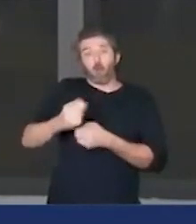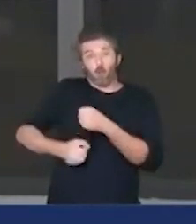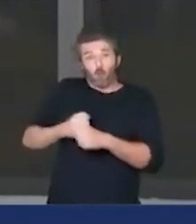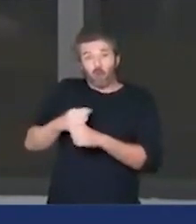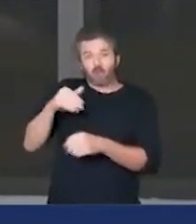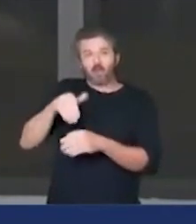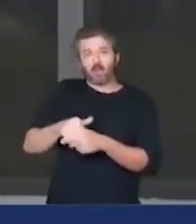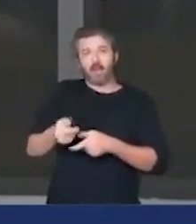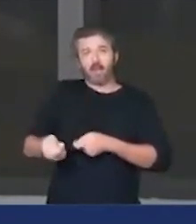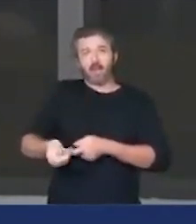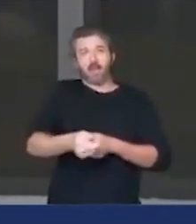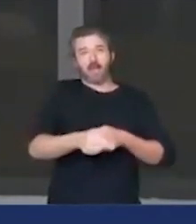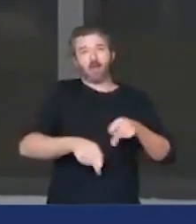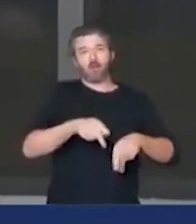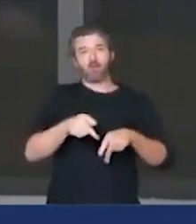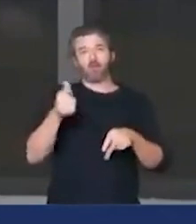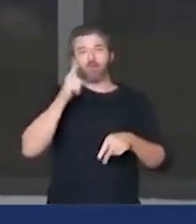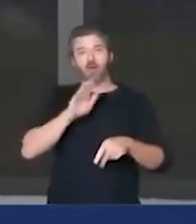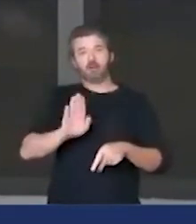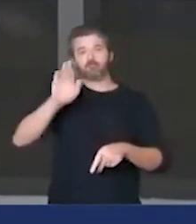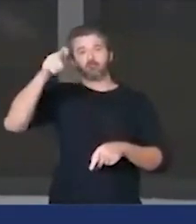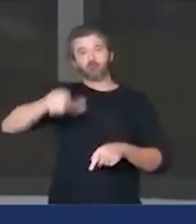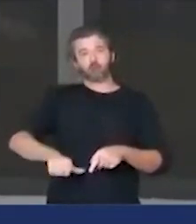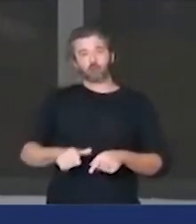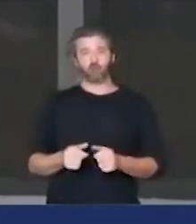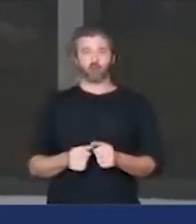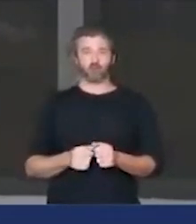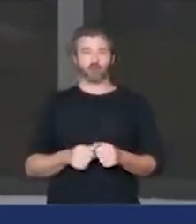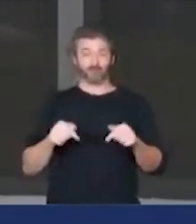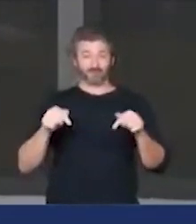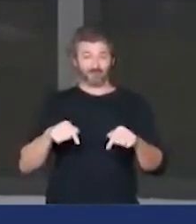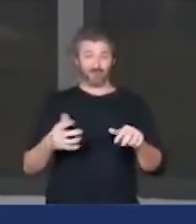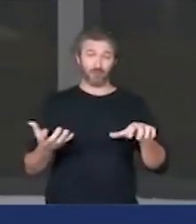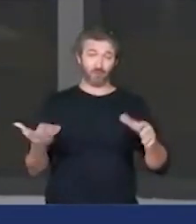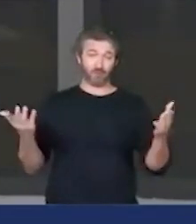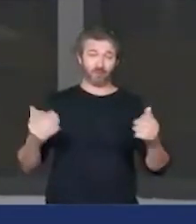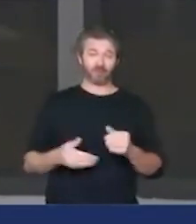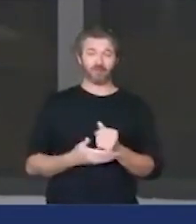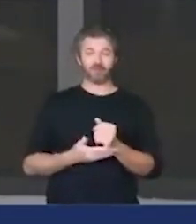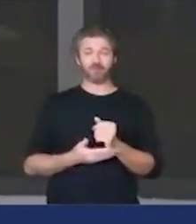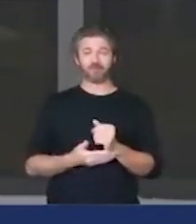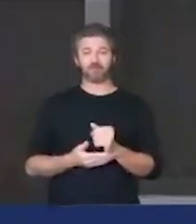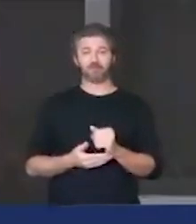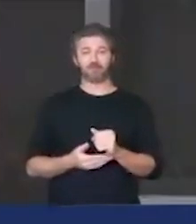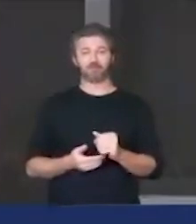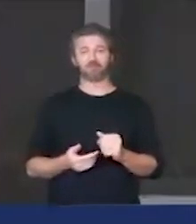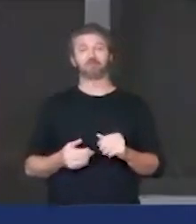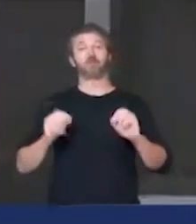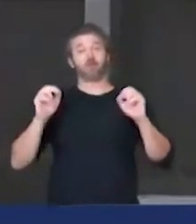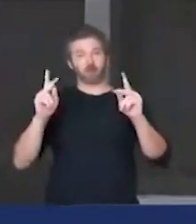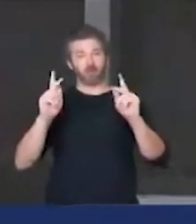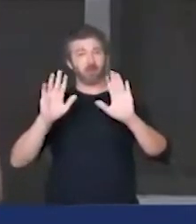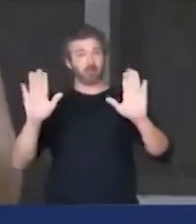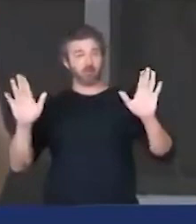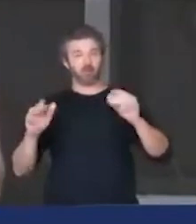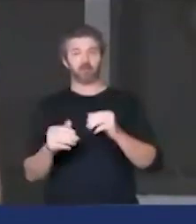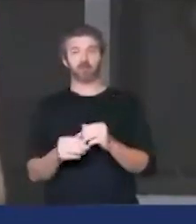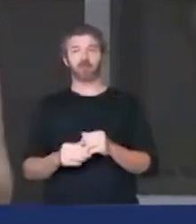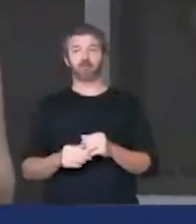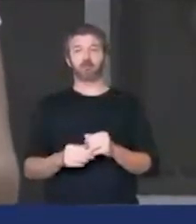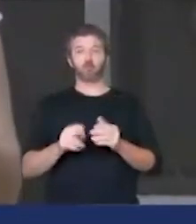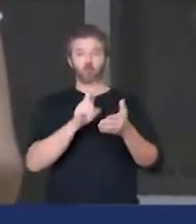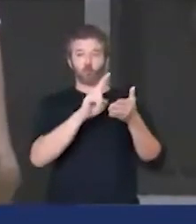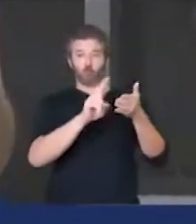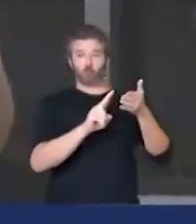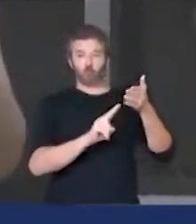ano eleitoral, enganar o povo para conseguir tentar uma vaga novamente aqui no Congresso Nacional. Pois bem, foram enviados